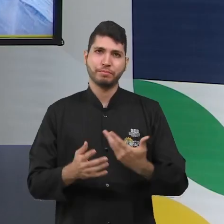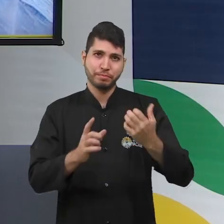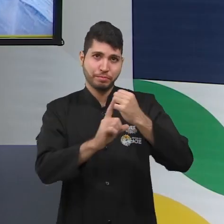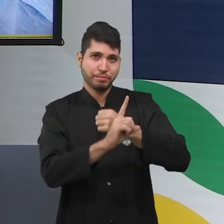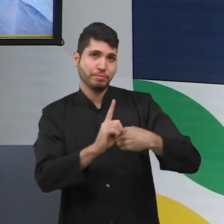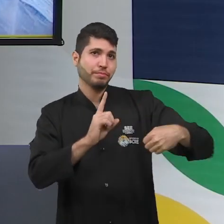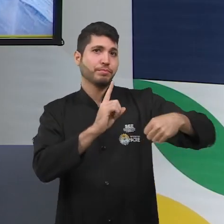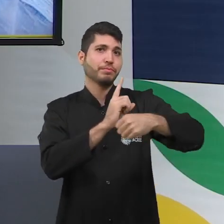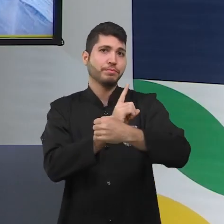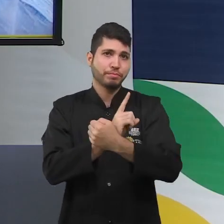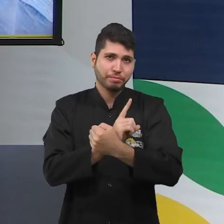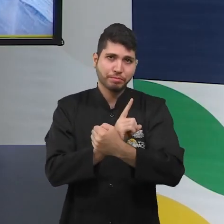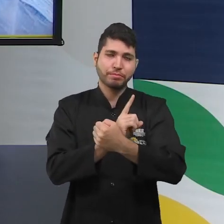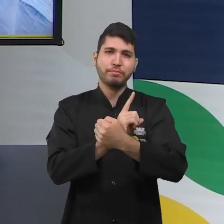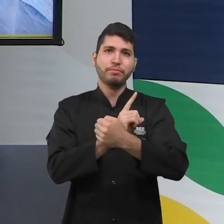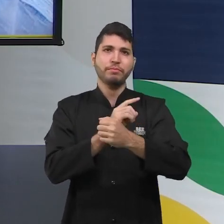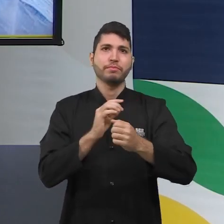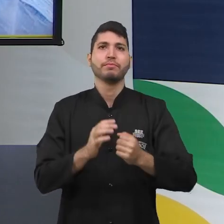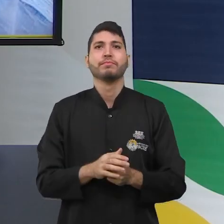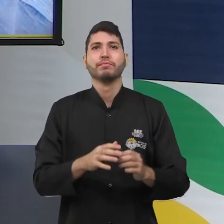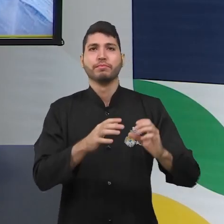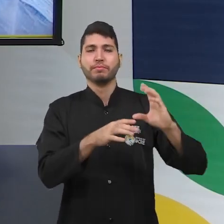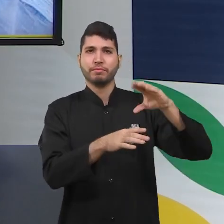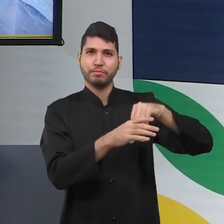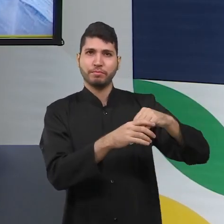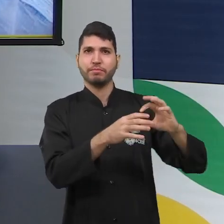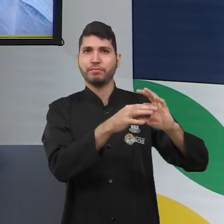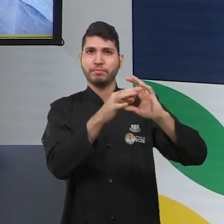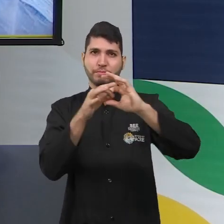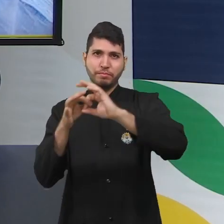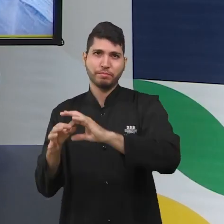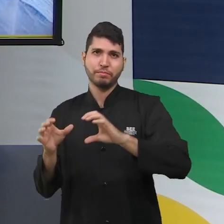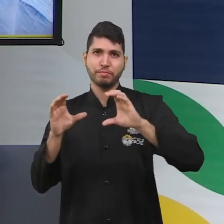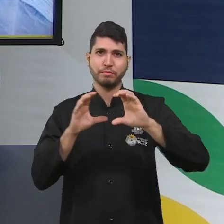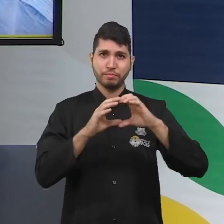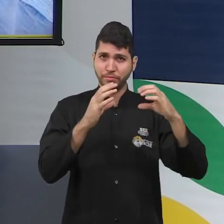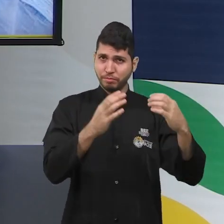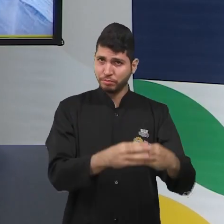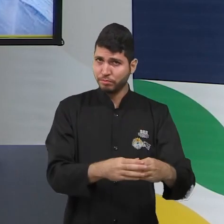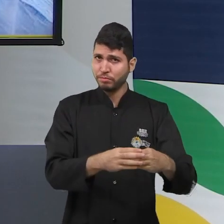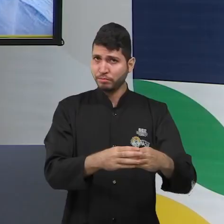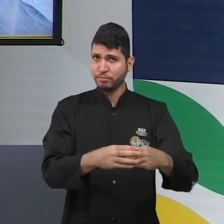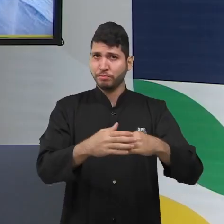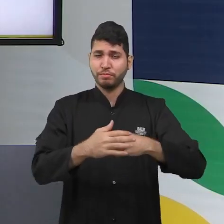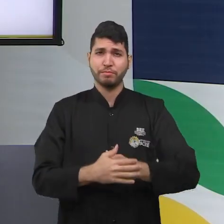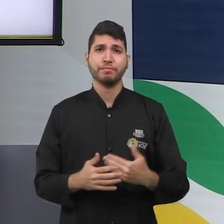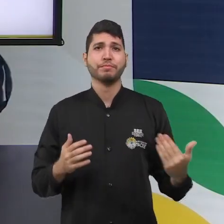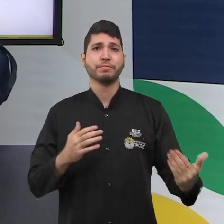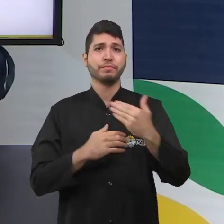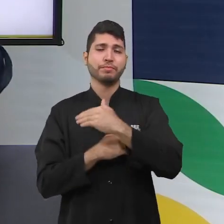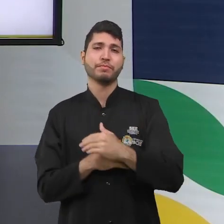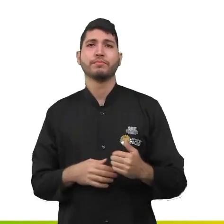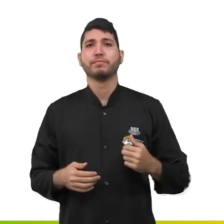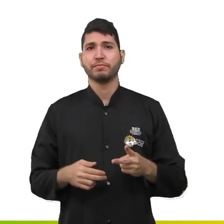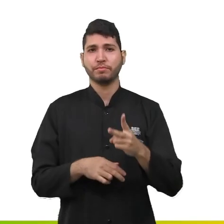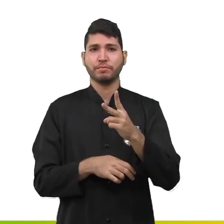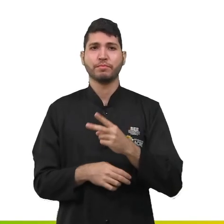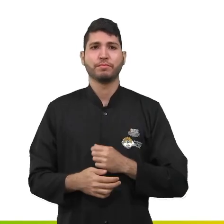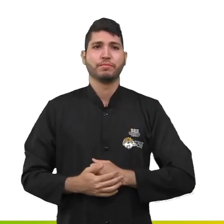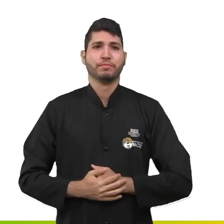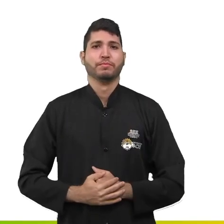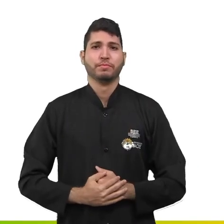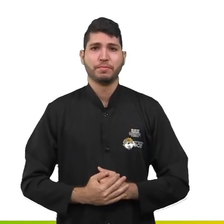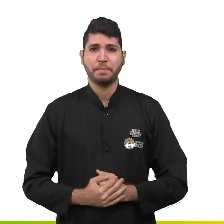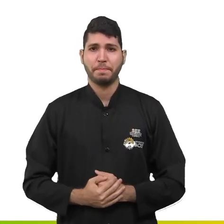dentro daquele contexto da comunidade. Tranquilinho? Estamos começando a entender, vamos avançar um pouquinho para avançar mais